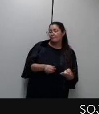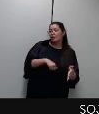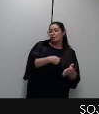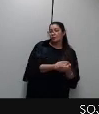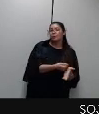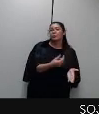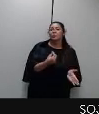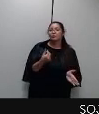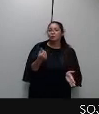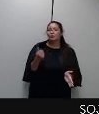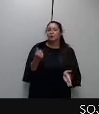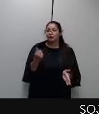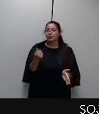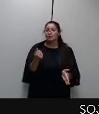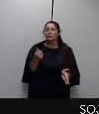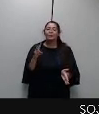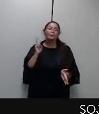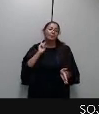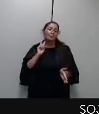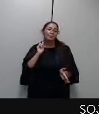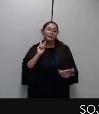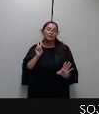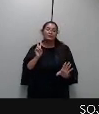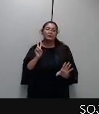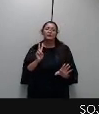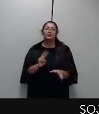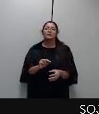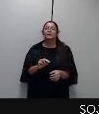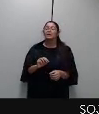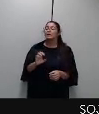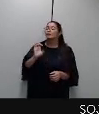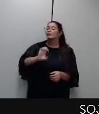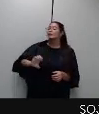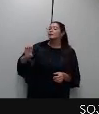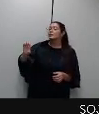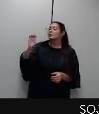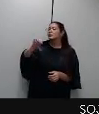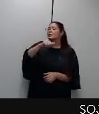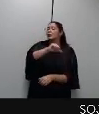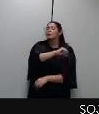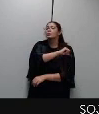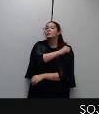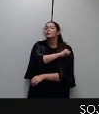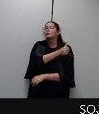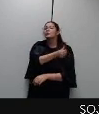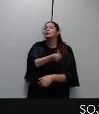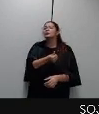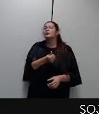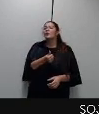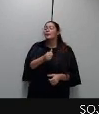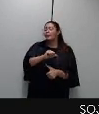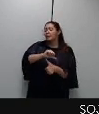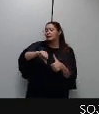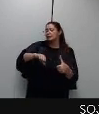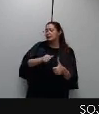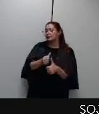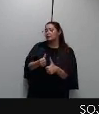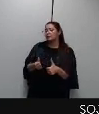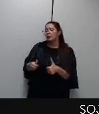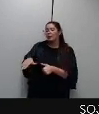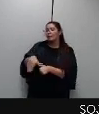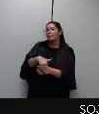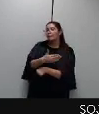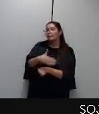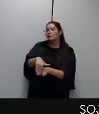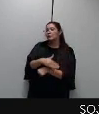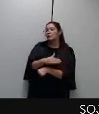não tá nem discussão o detalhe se o estado do Rio de Janeiro fosse uma Rodovia estadual Eu também teria aqui